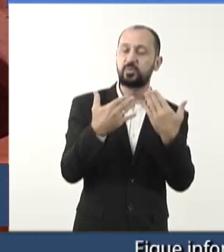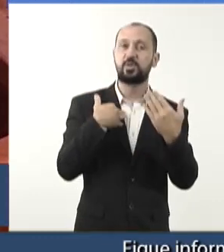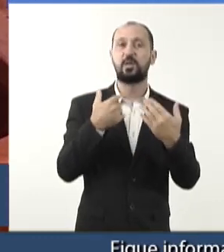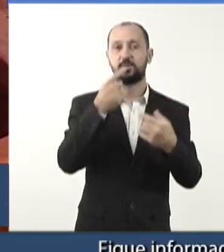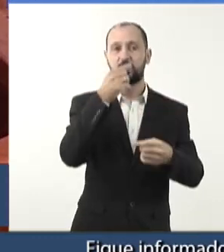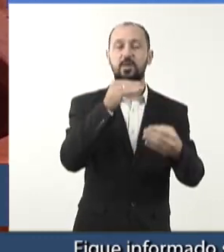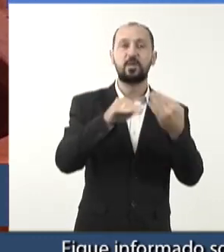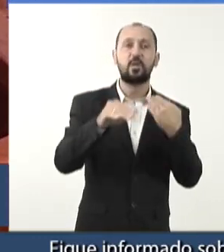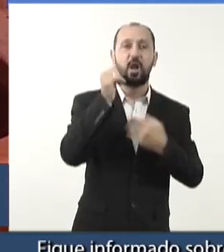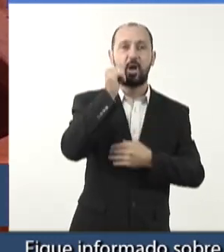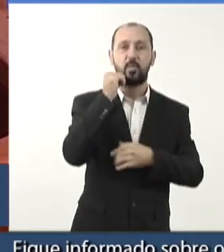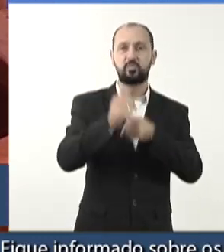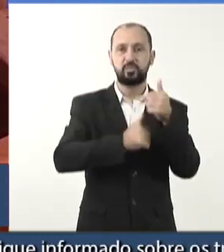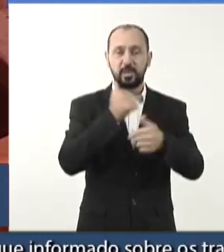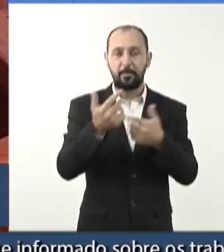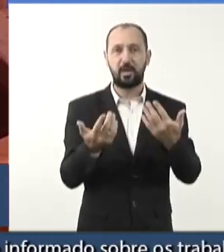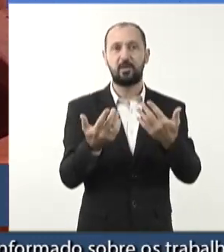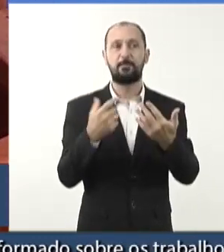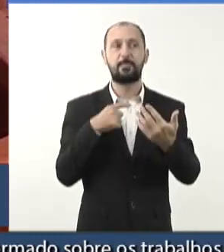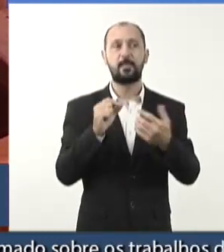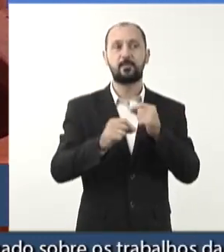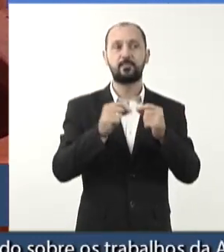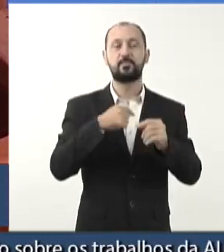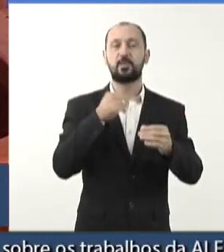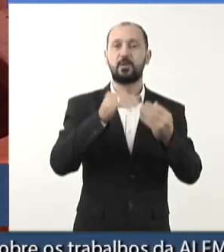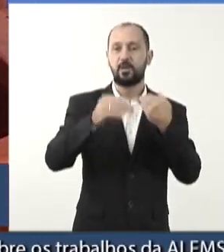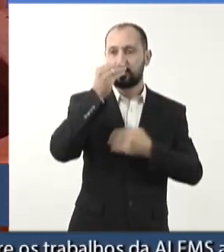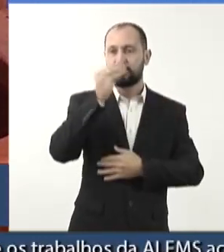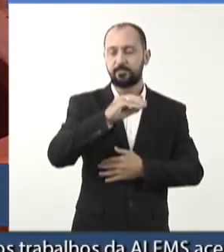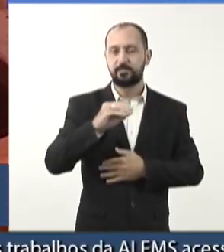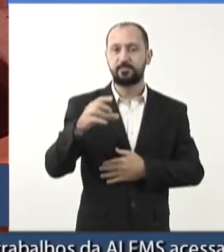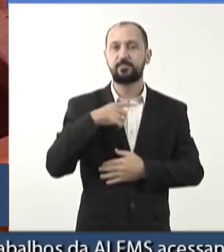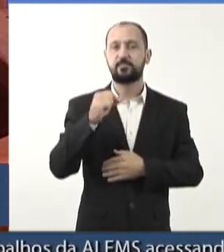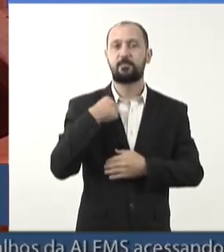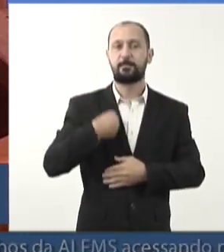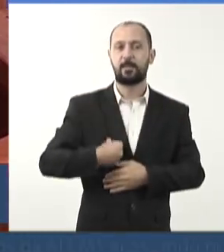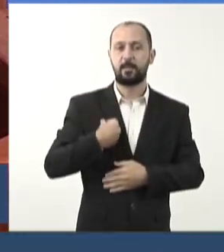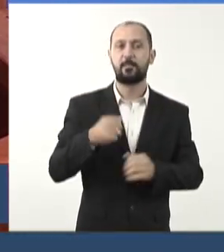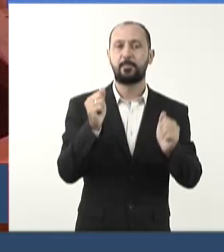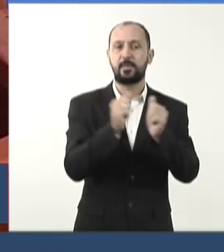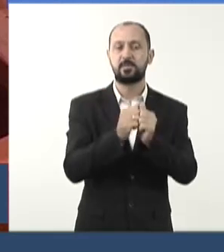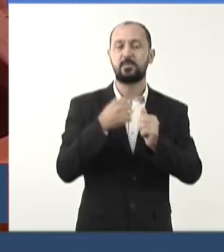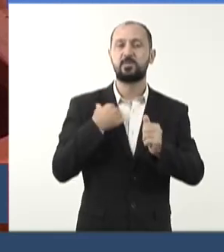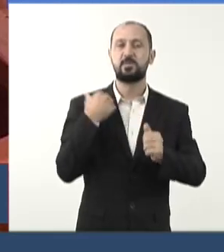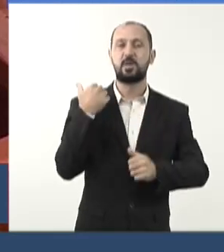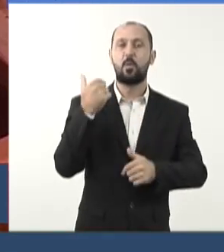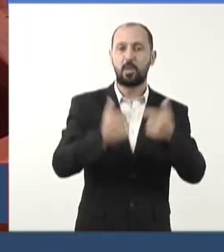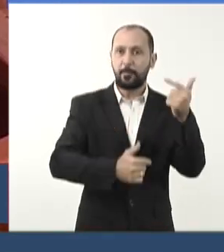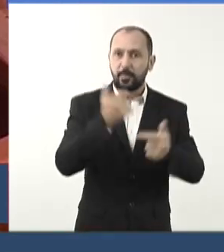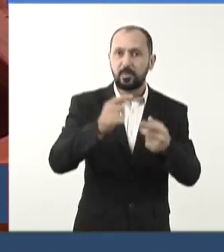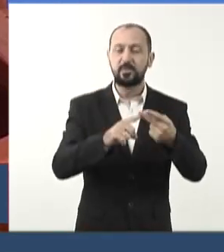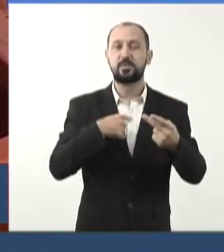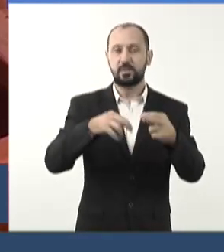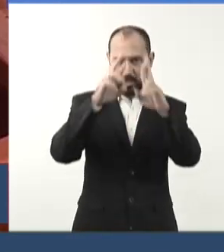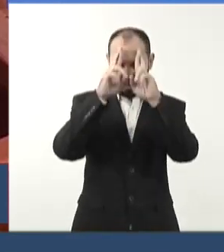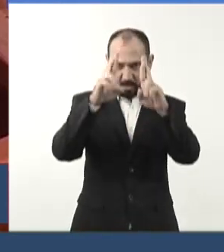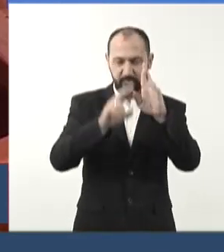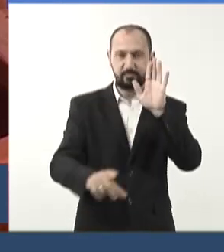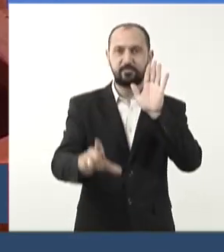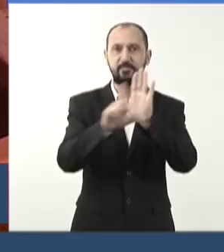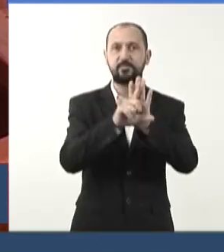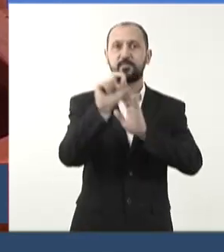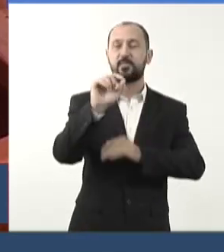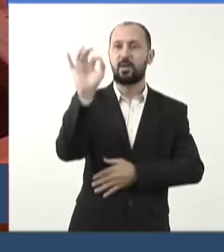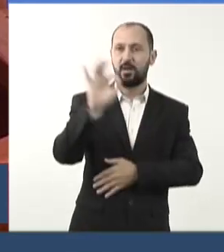as mulheres, o trabalho das mulheres, que ignora a participação das mulheres na política, que não respeita a lei